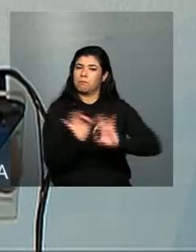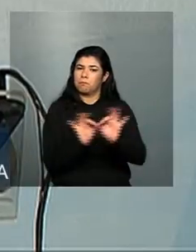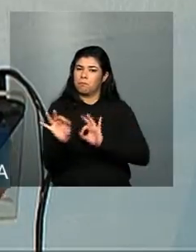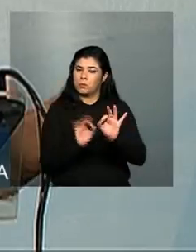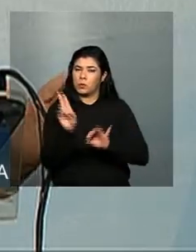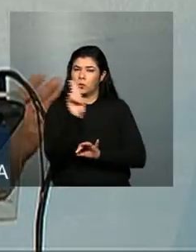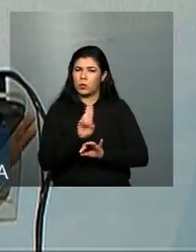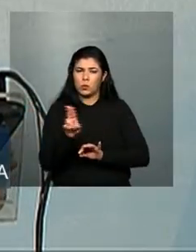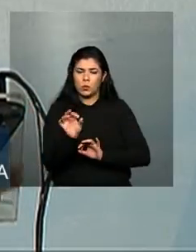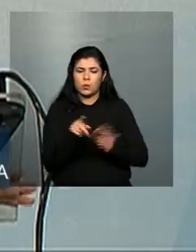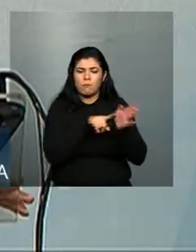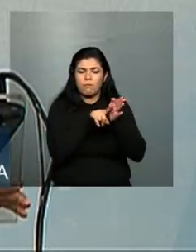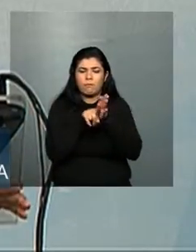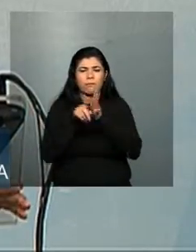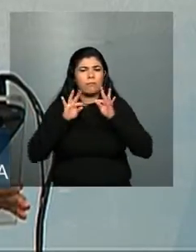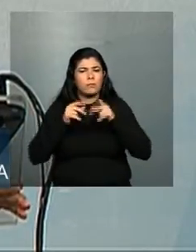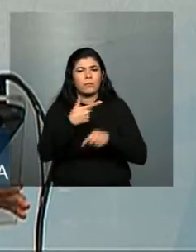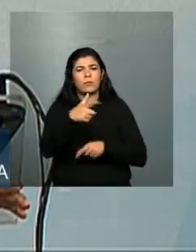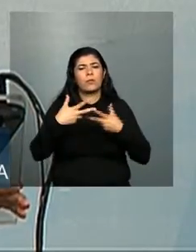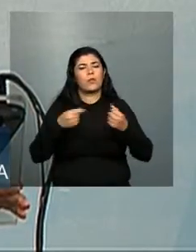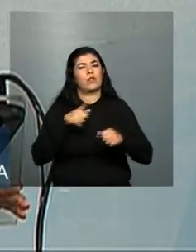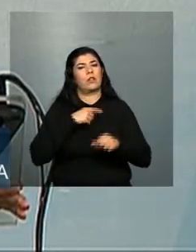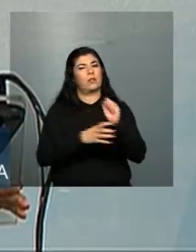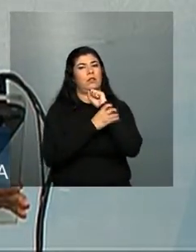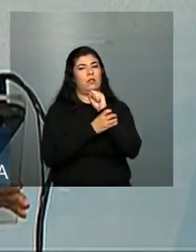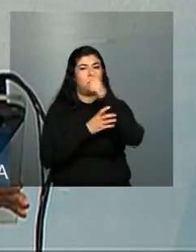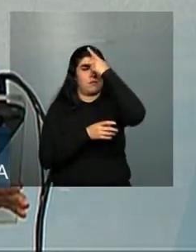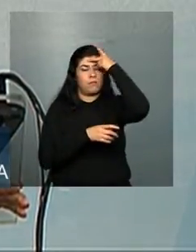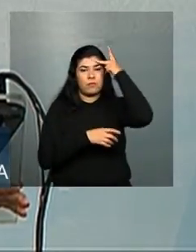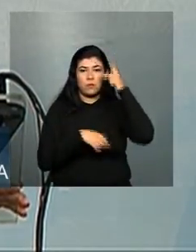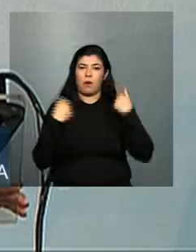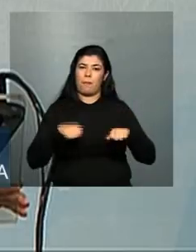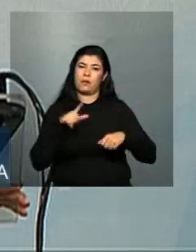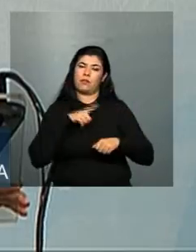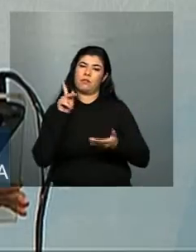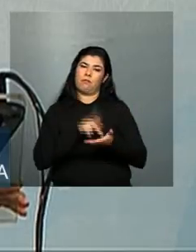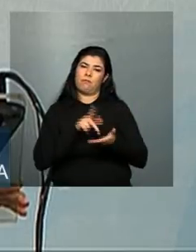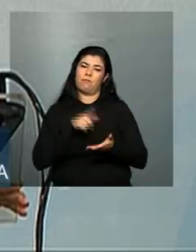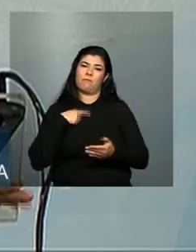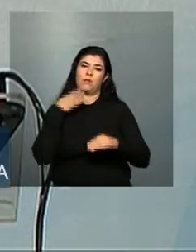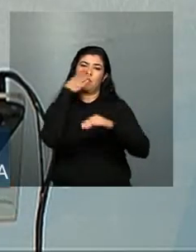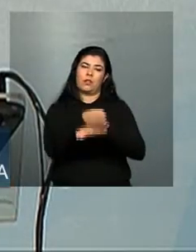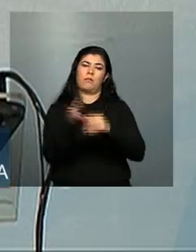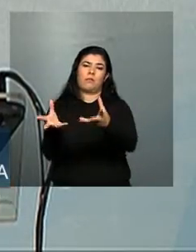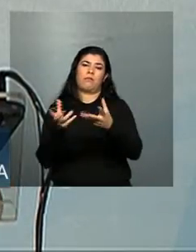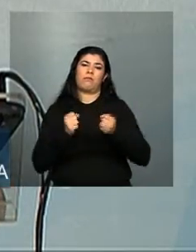usando de todas as formas, para garantir que quem mais precisa tenha acesso à sua própria